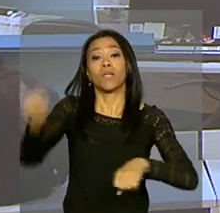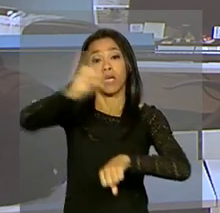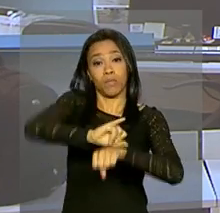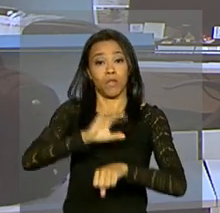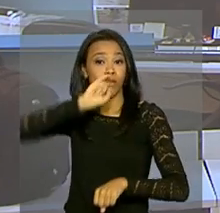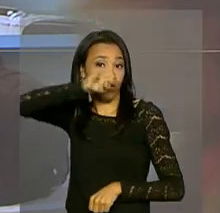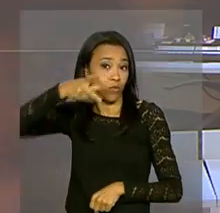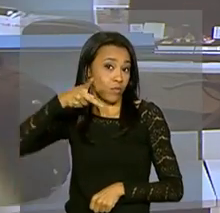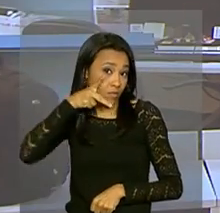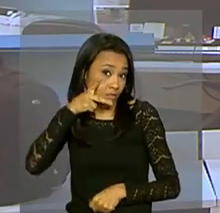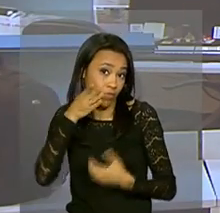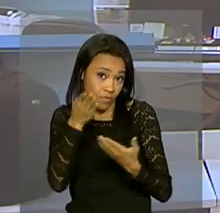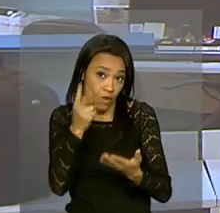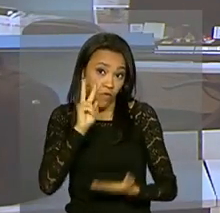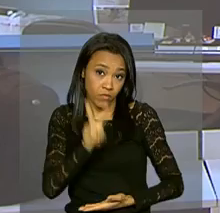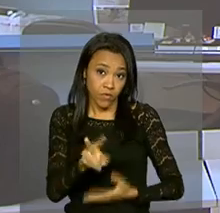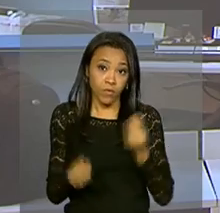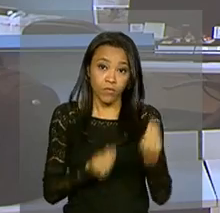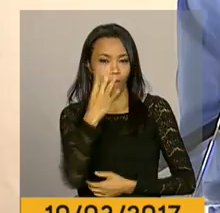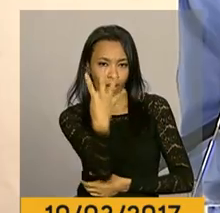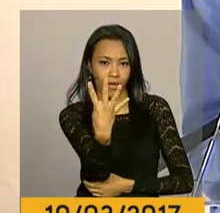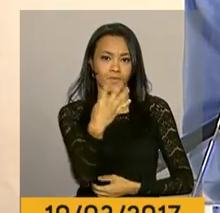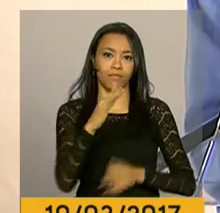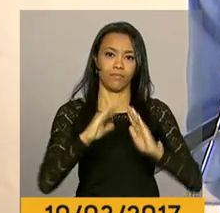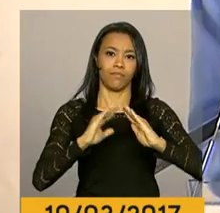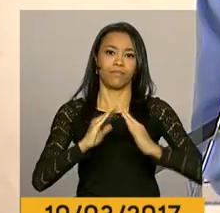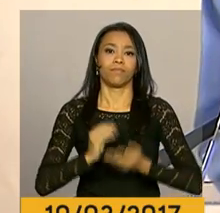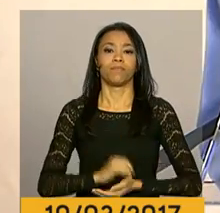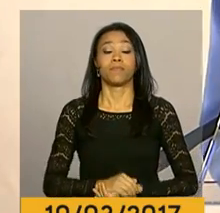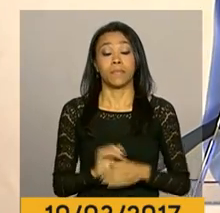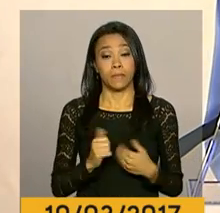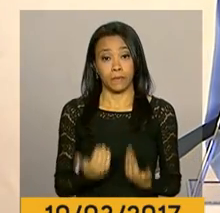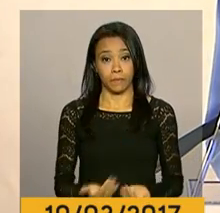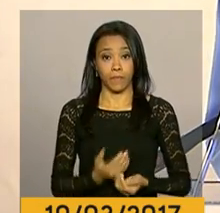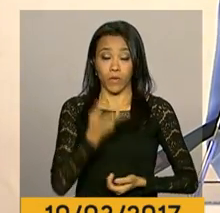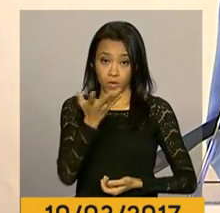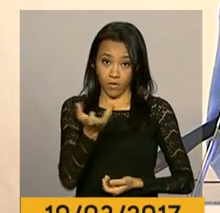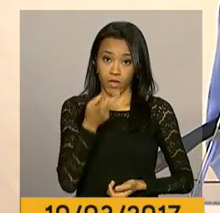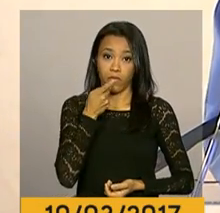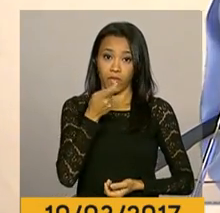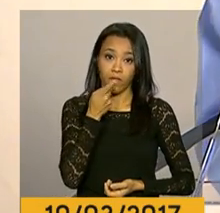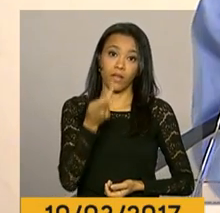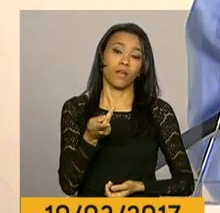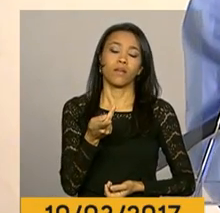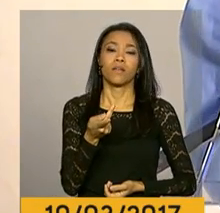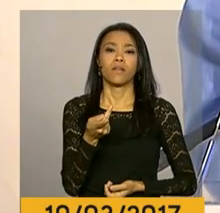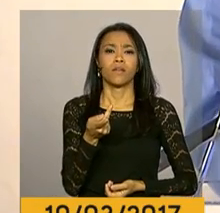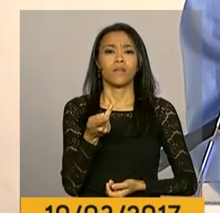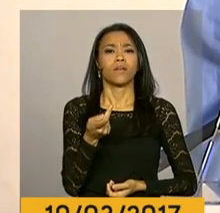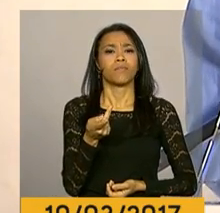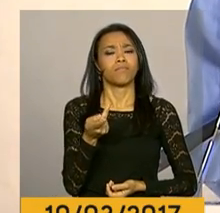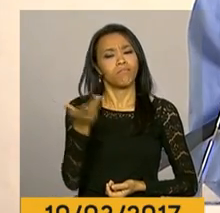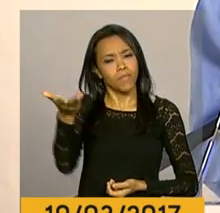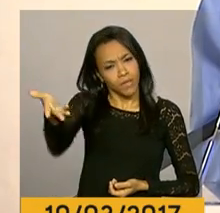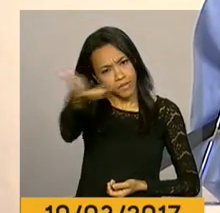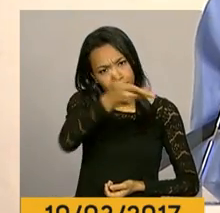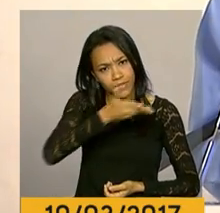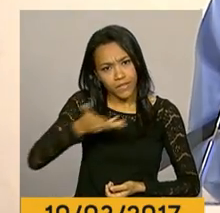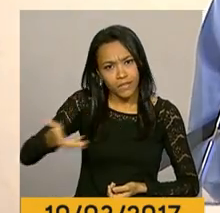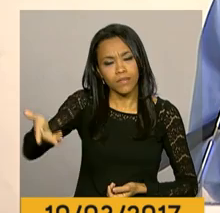Grande, na Paraíba. Vamos ver como foi. Eu quero dizer, com toda a informalidade a